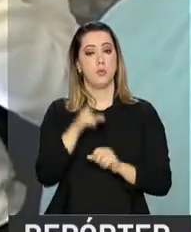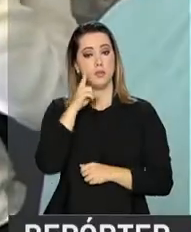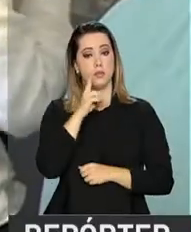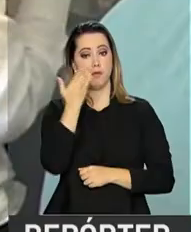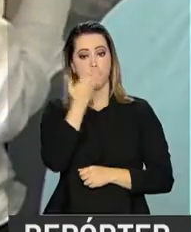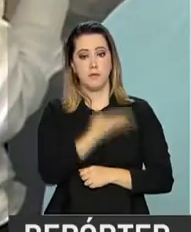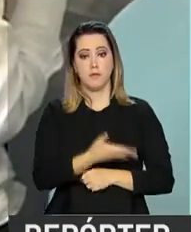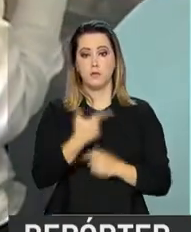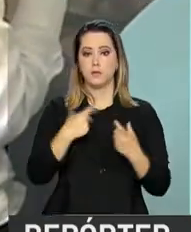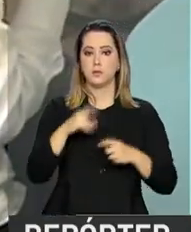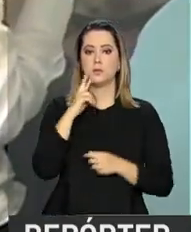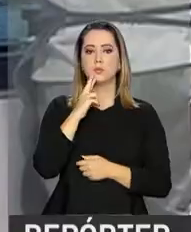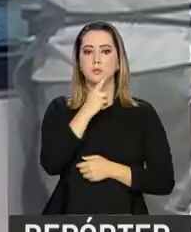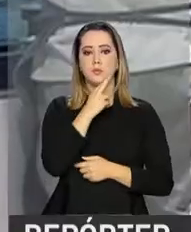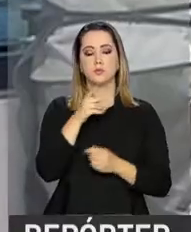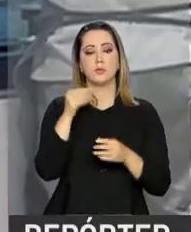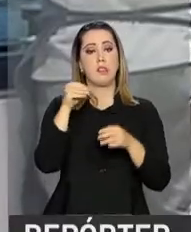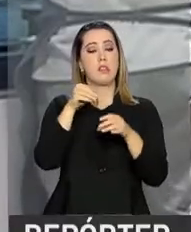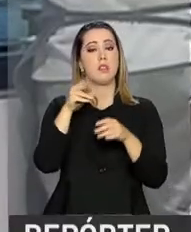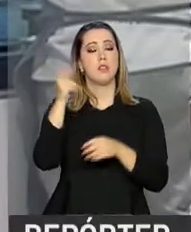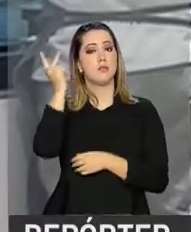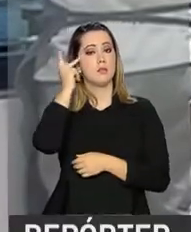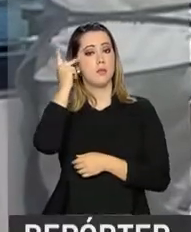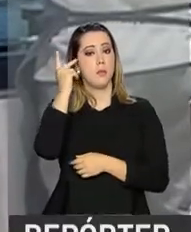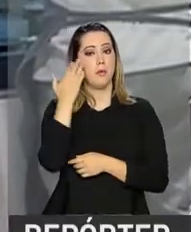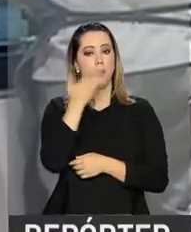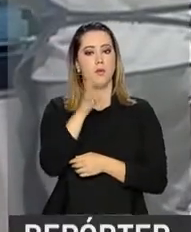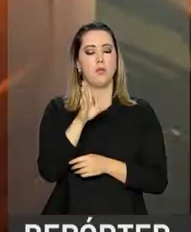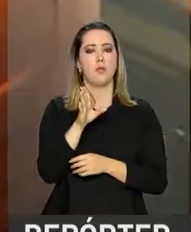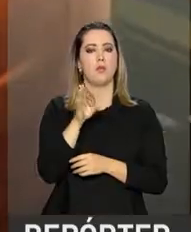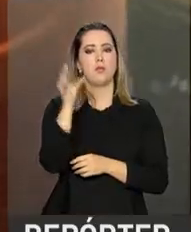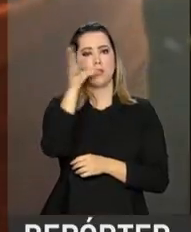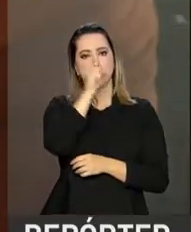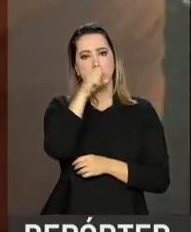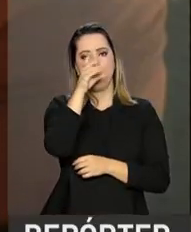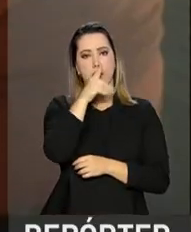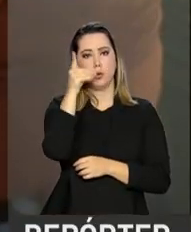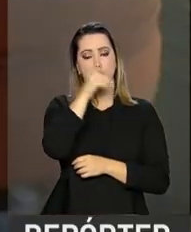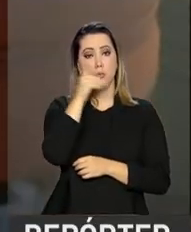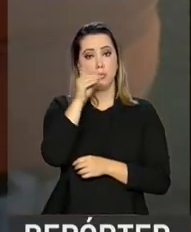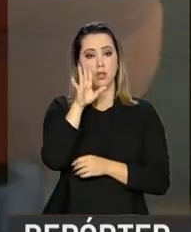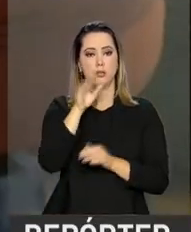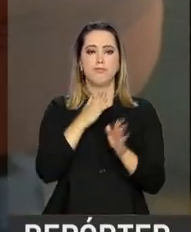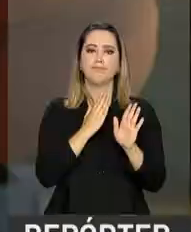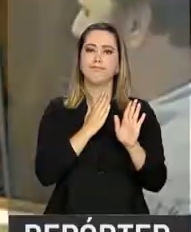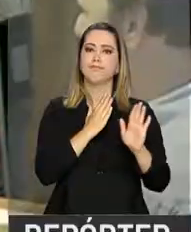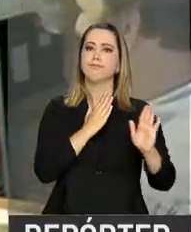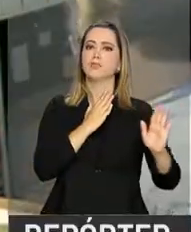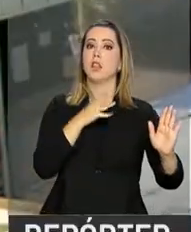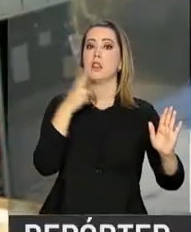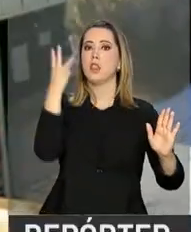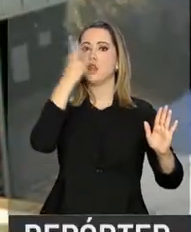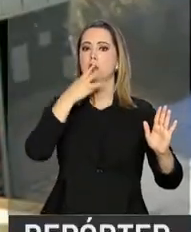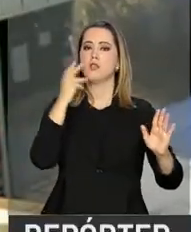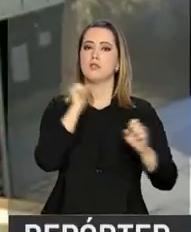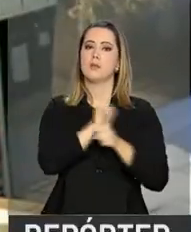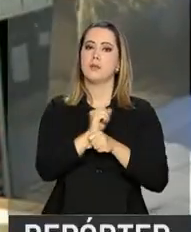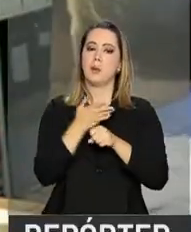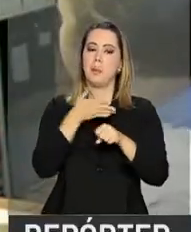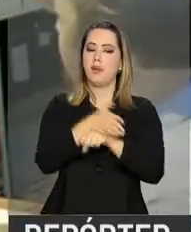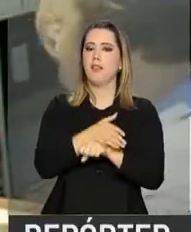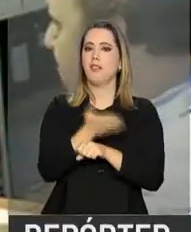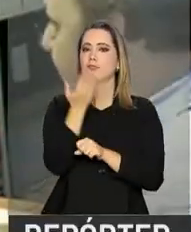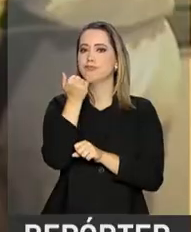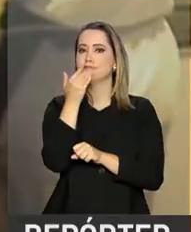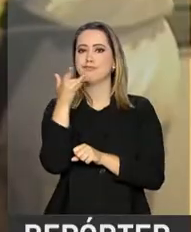restaurante especializado no centro de são paulo nos fins de semana espera que chega a ser de três horas mas os freqüentadores nem